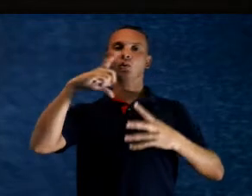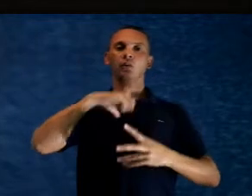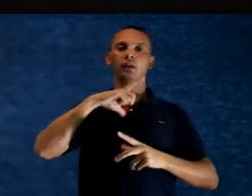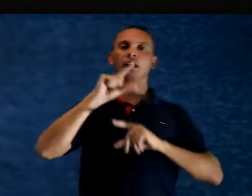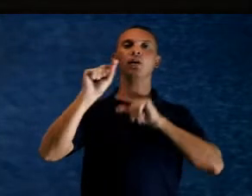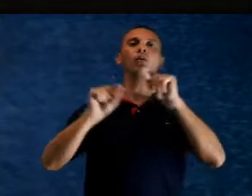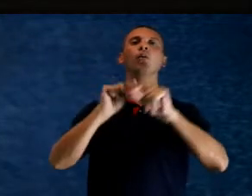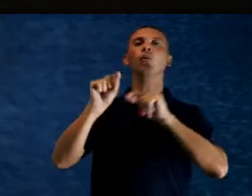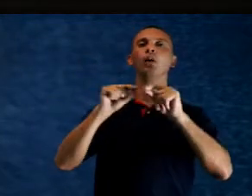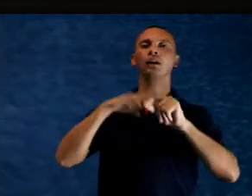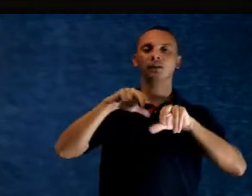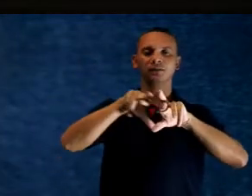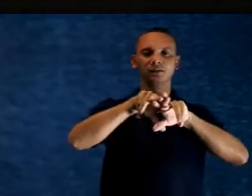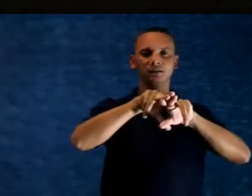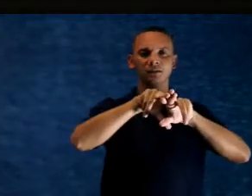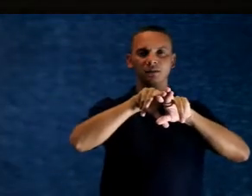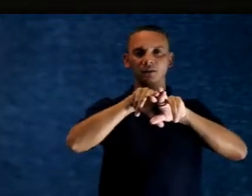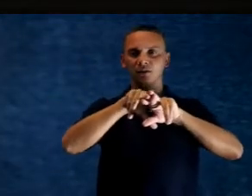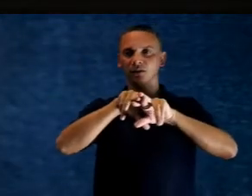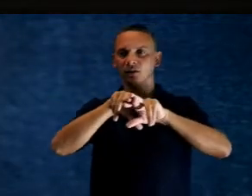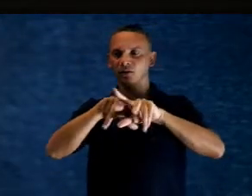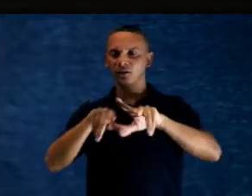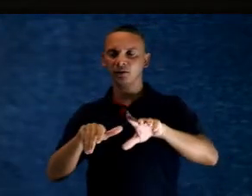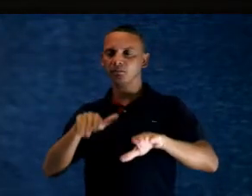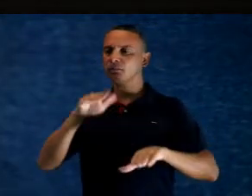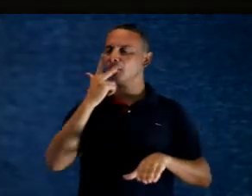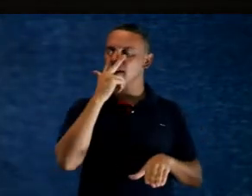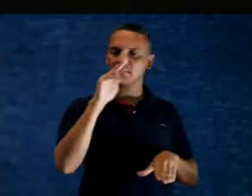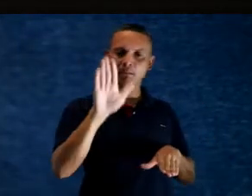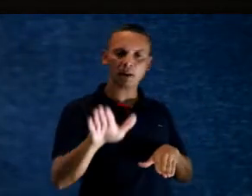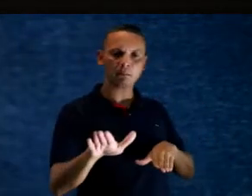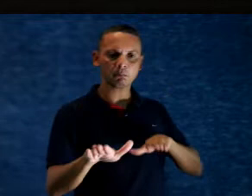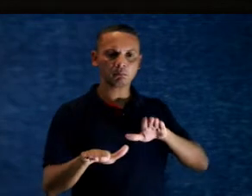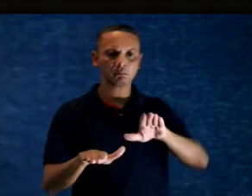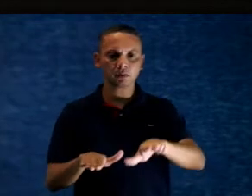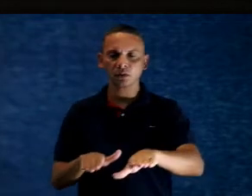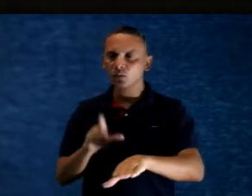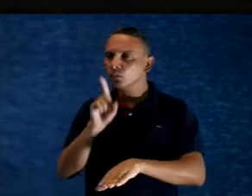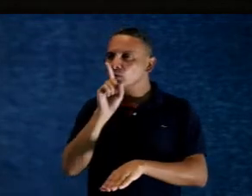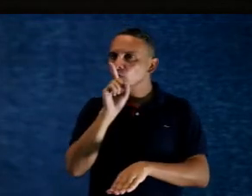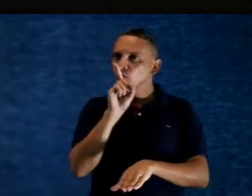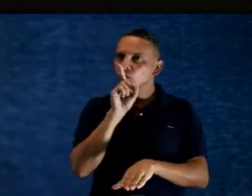impressentidamente, silenciosamente, né? Passos de flanela. Perturba meu dia de repente.